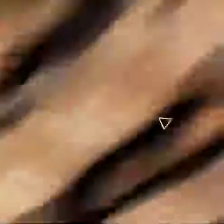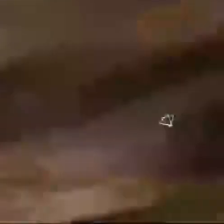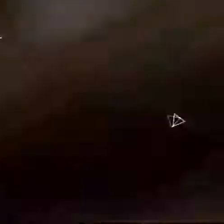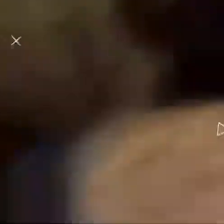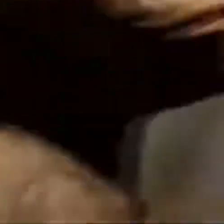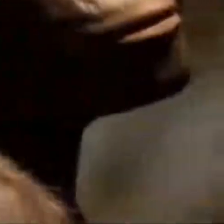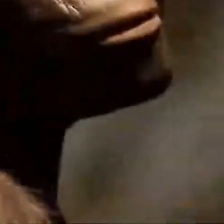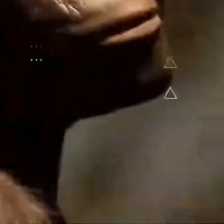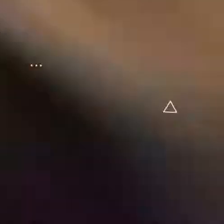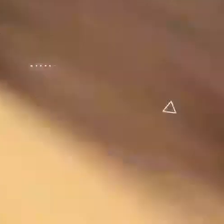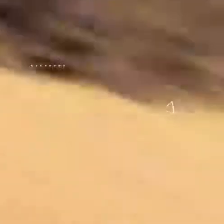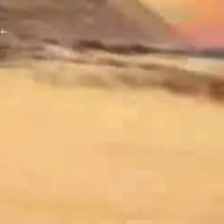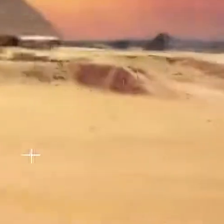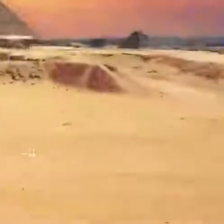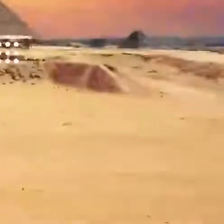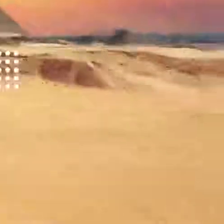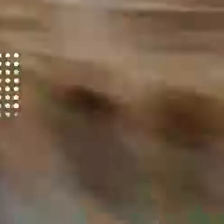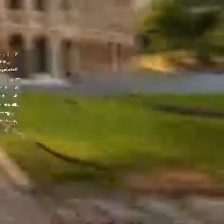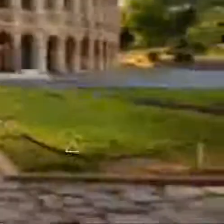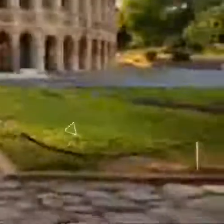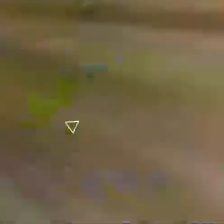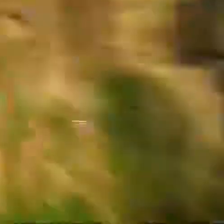E aí